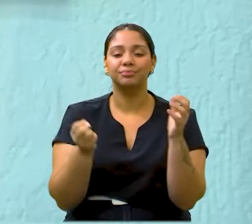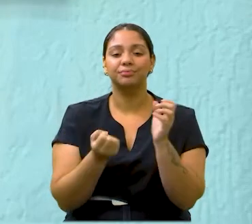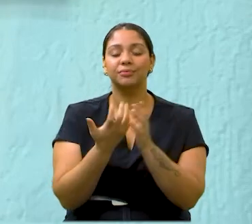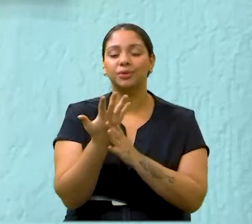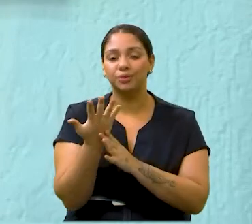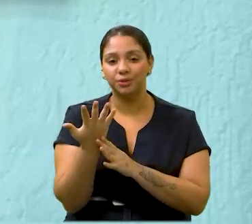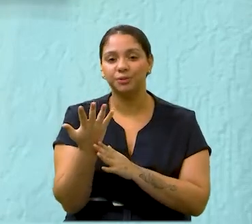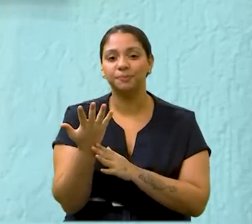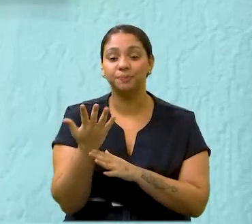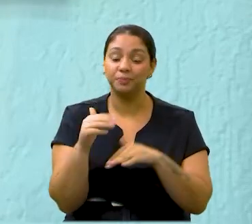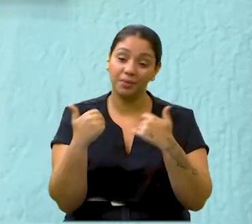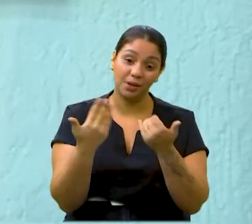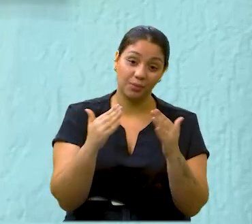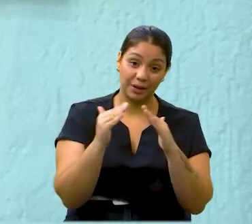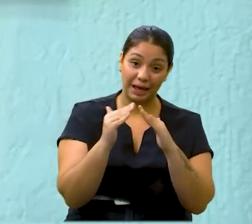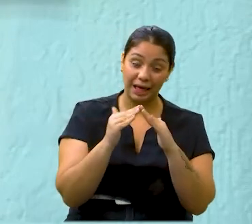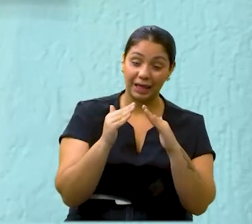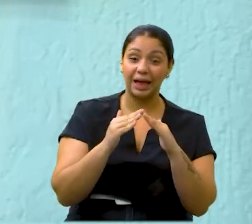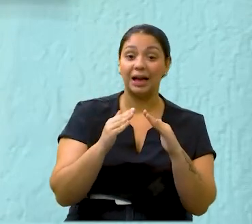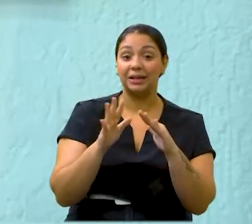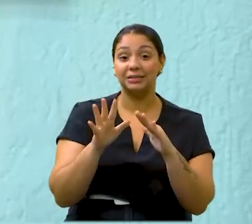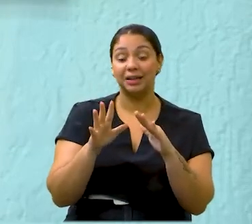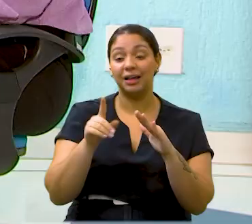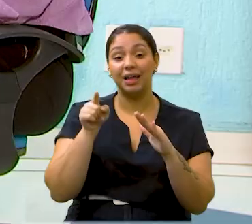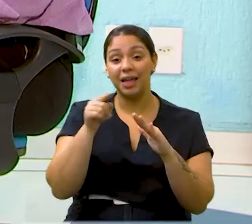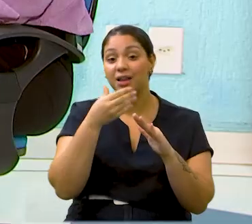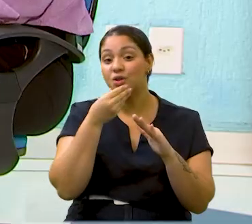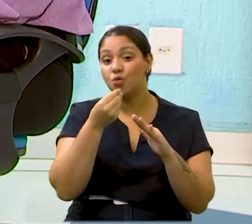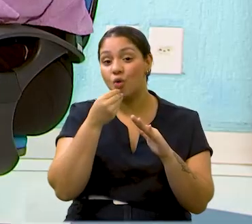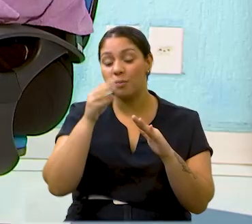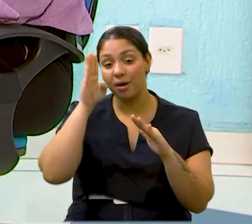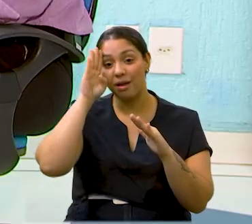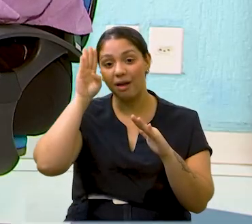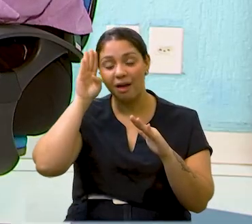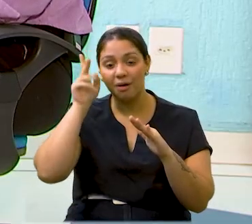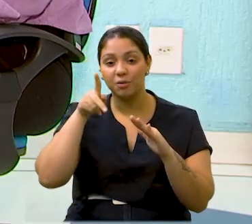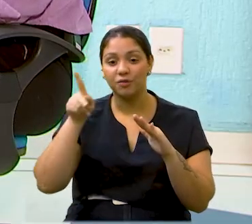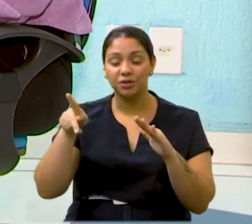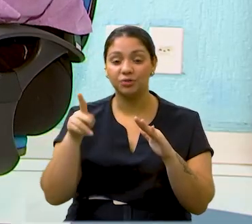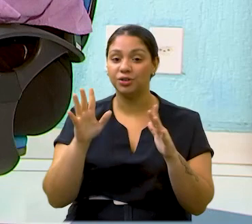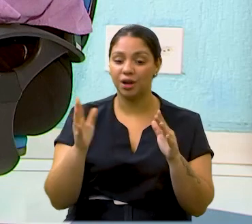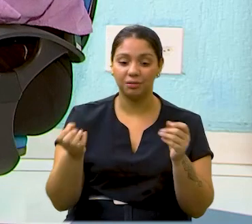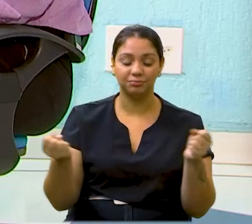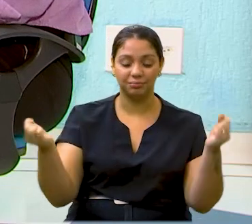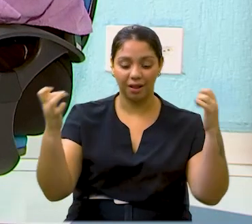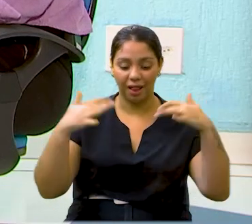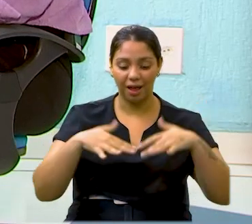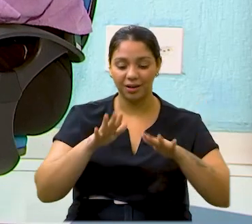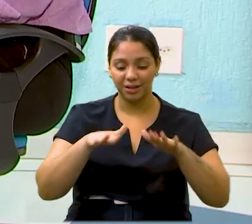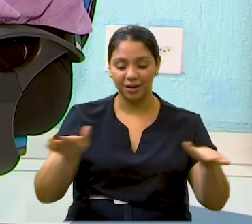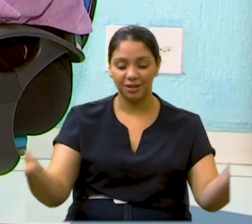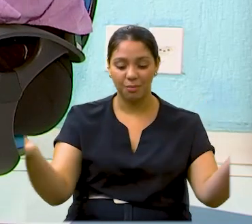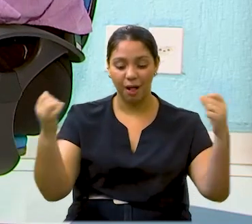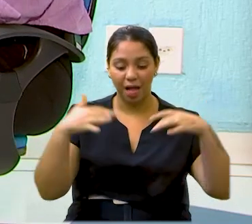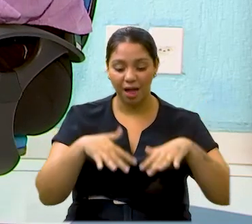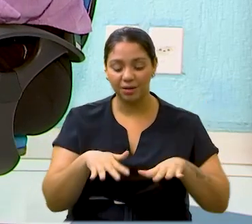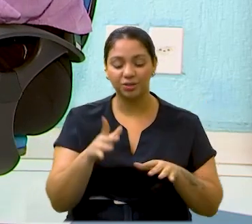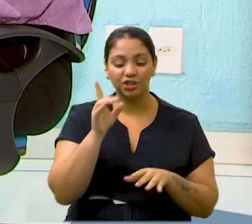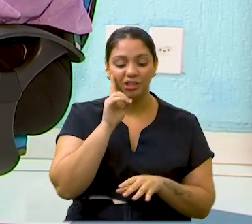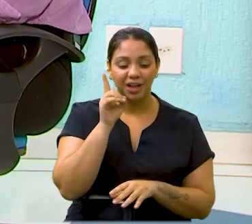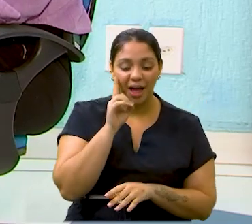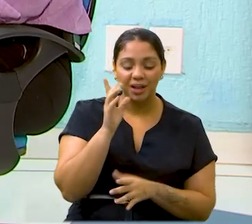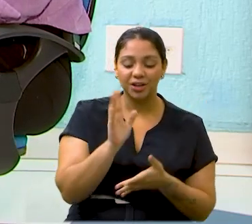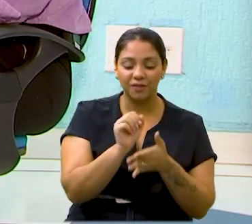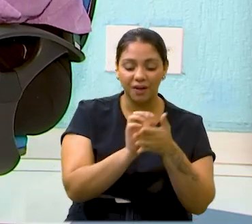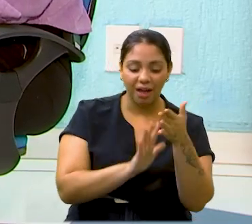De repente, na casa do professor Toru Kumon, estavam lá outras crianças tendo as liçõezinhas ali diárias para estar